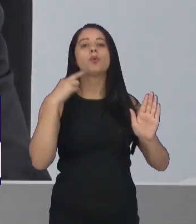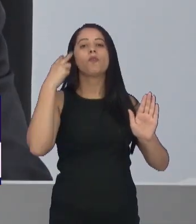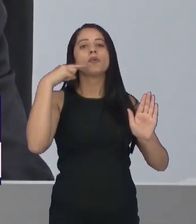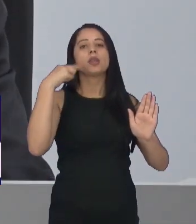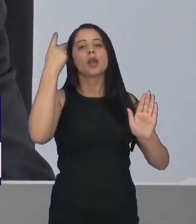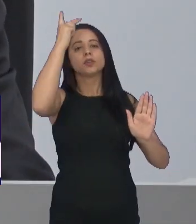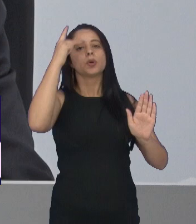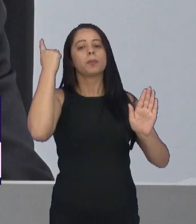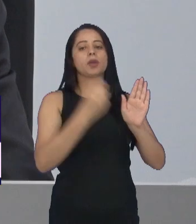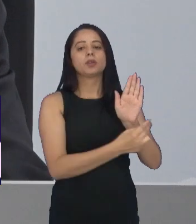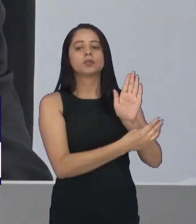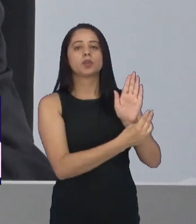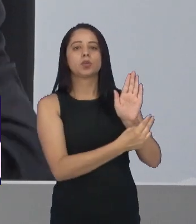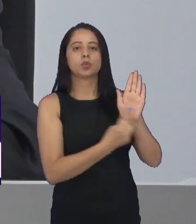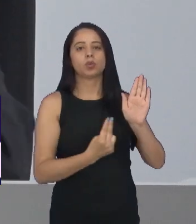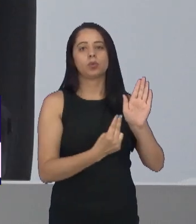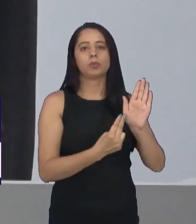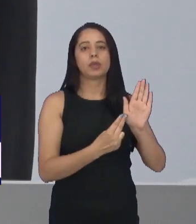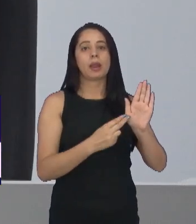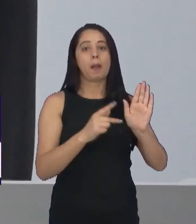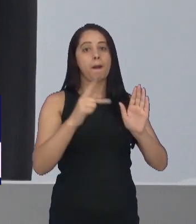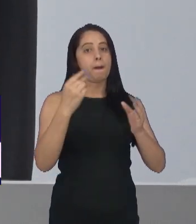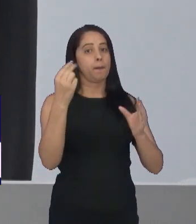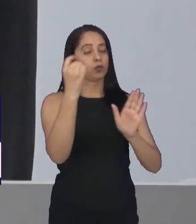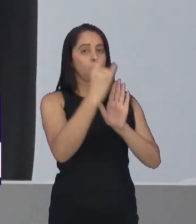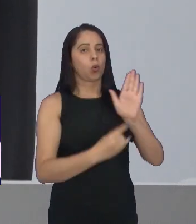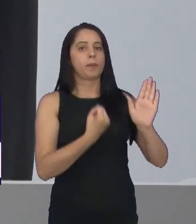Fernando Petiti, ao processo número